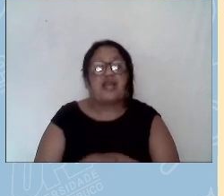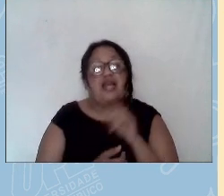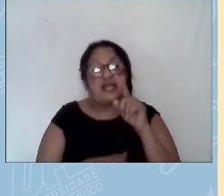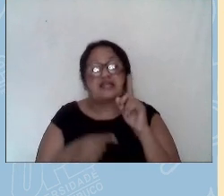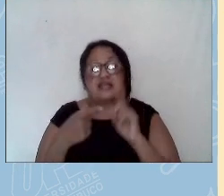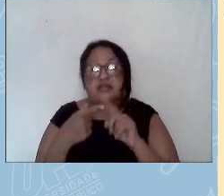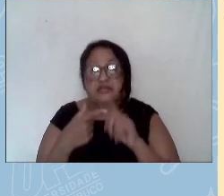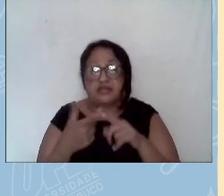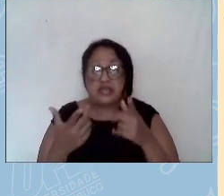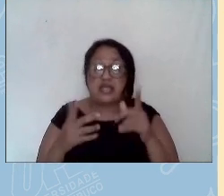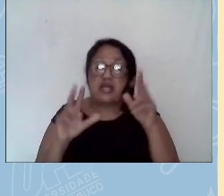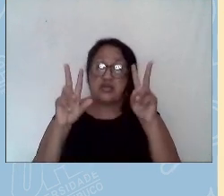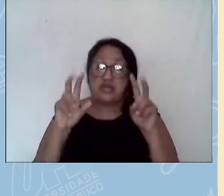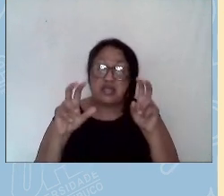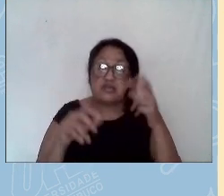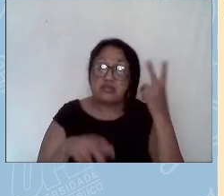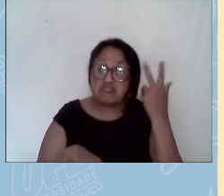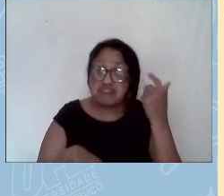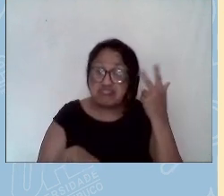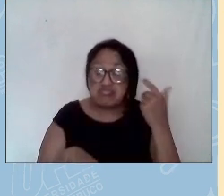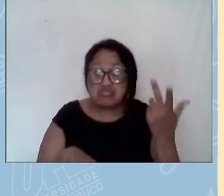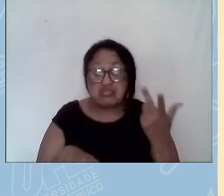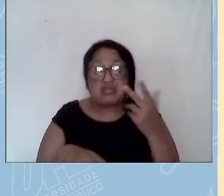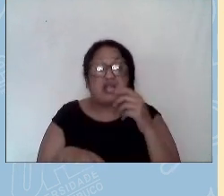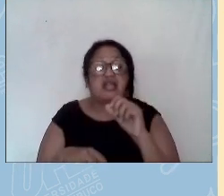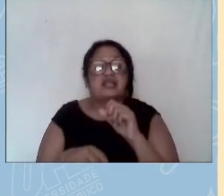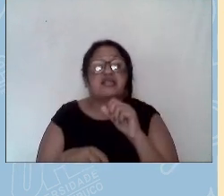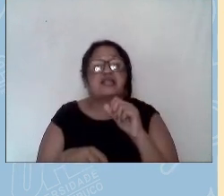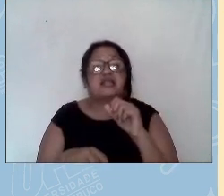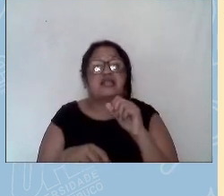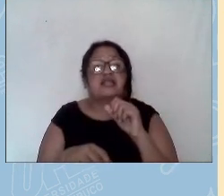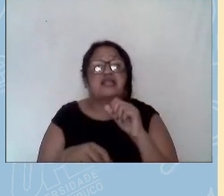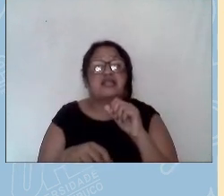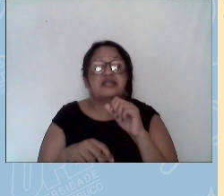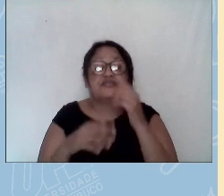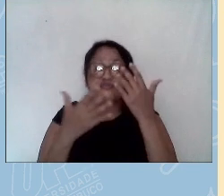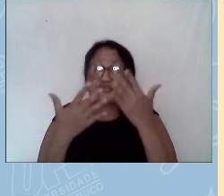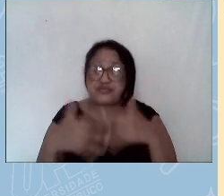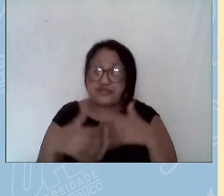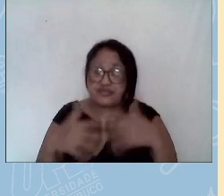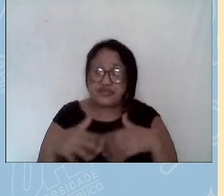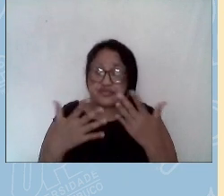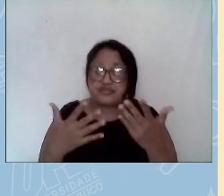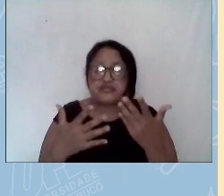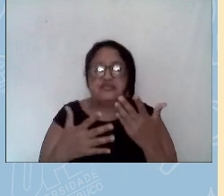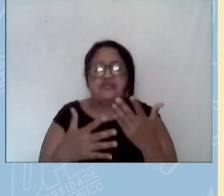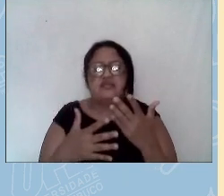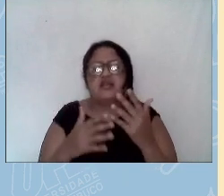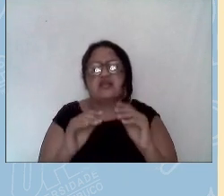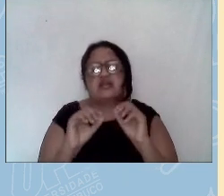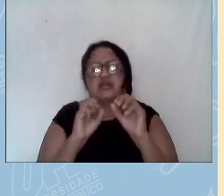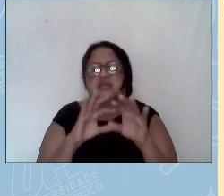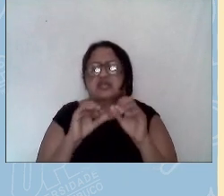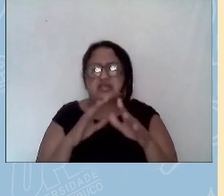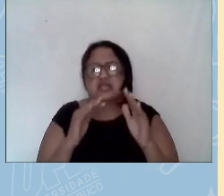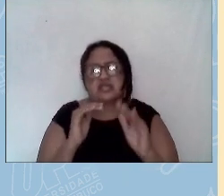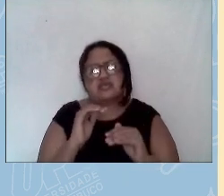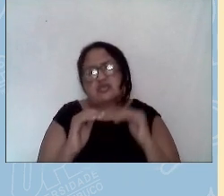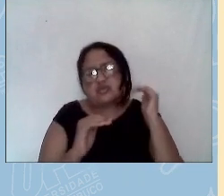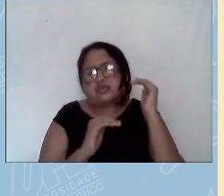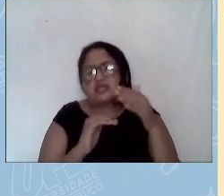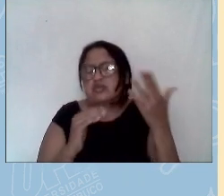um tema que é comum nas avaliações nessas avaliações externas de acesso ao ensino superior ou a cursos